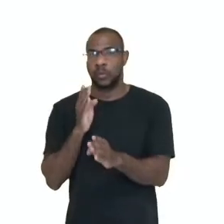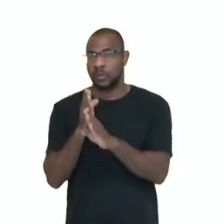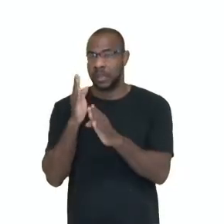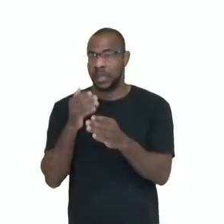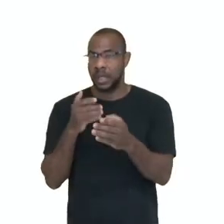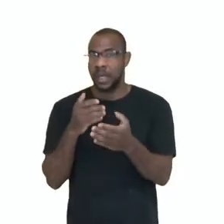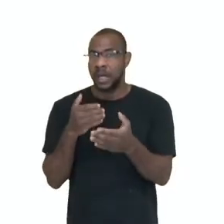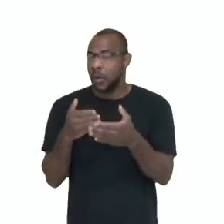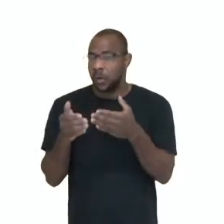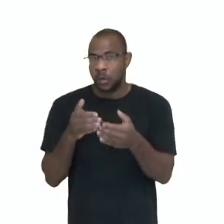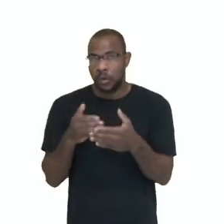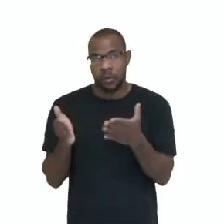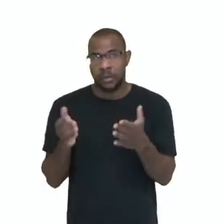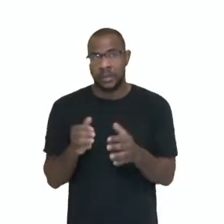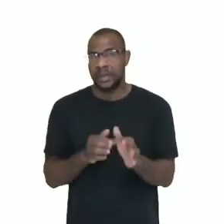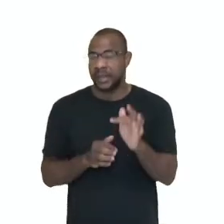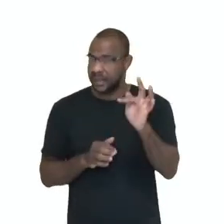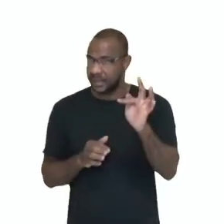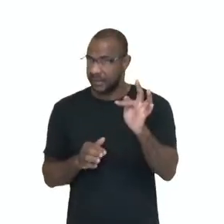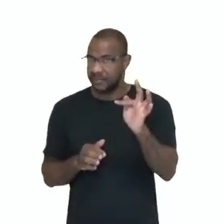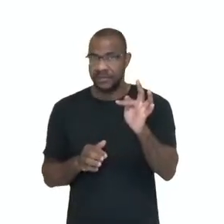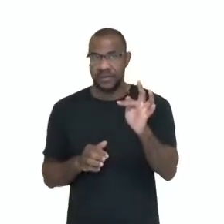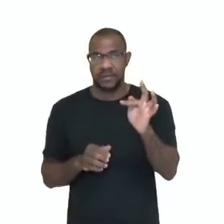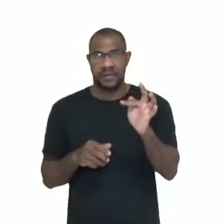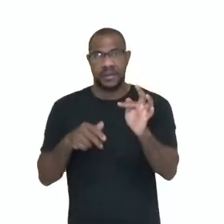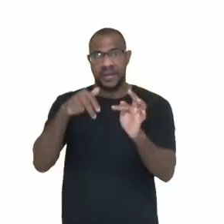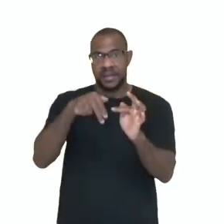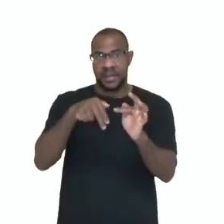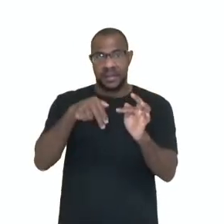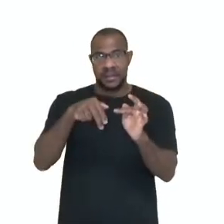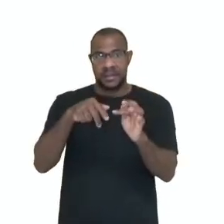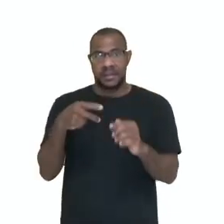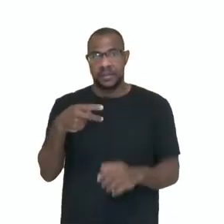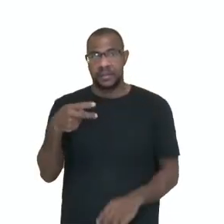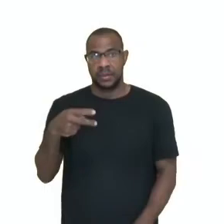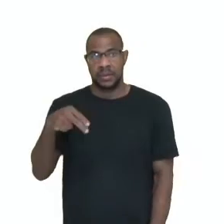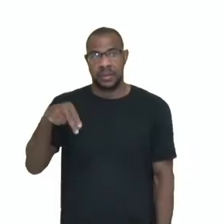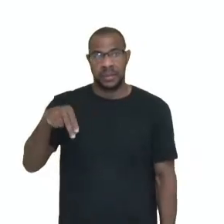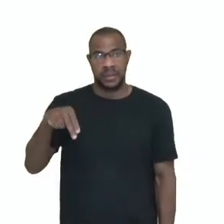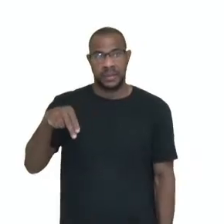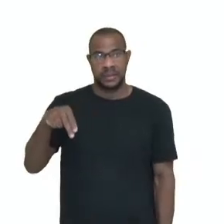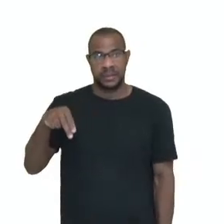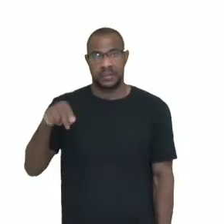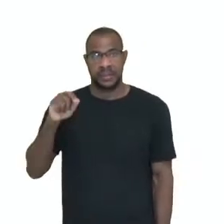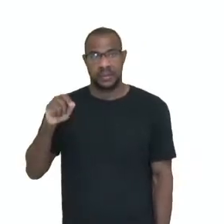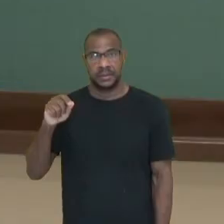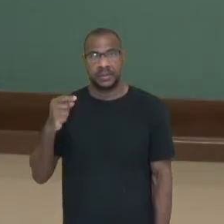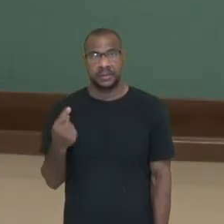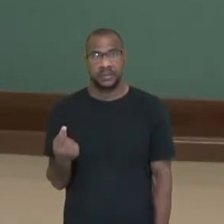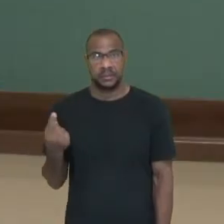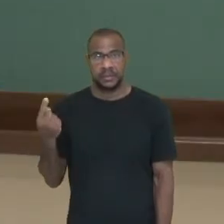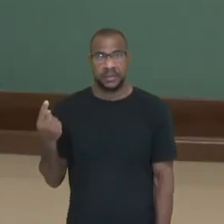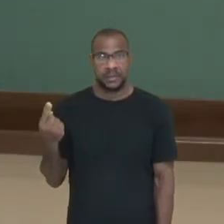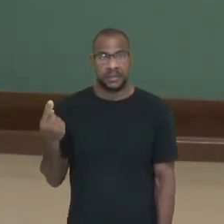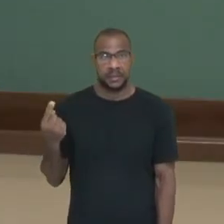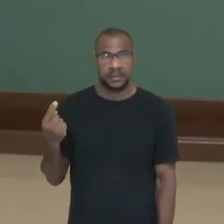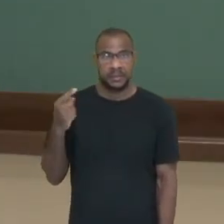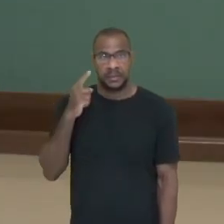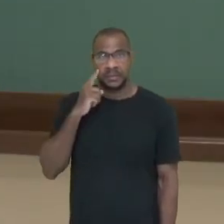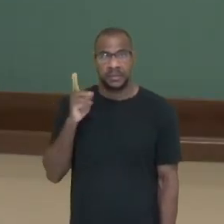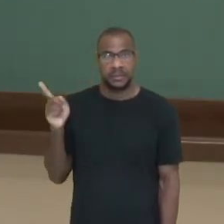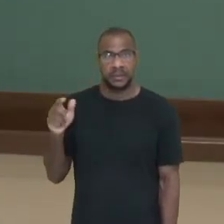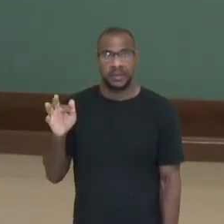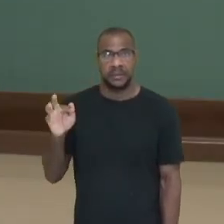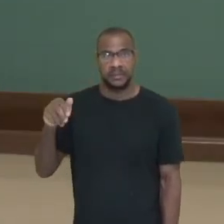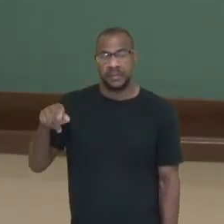relação. Frequência do enésimo harmônico é igual a N vezes a frequência do primeiro. Por exemplo, se a frequência do primeiro é